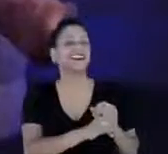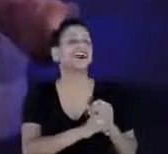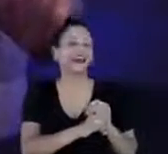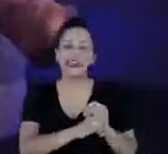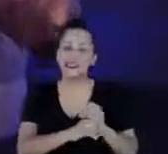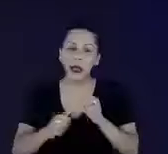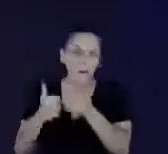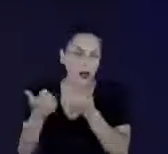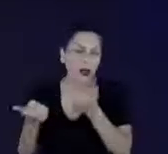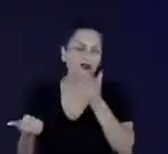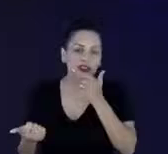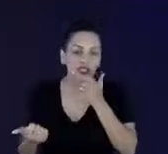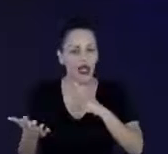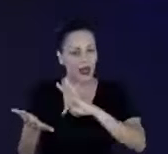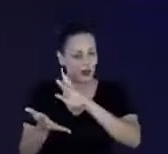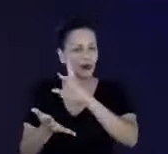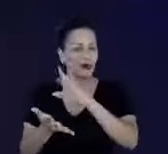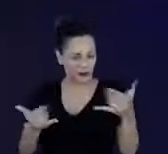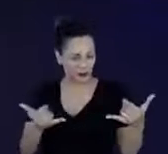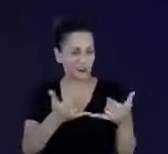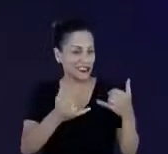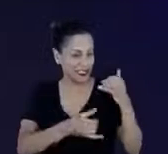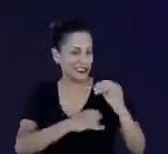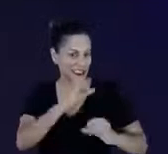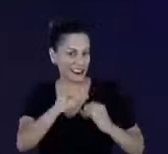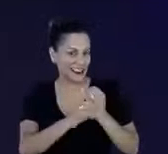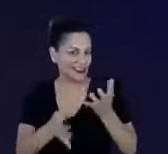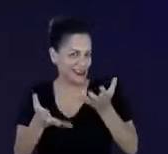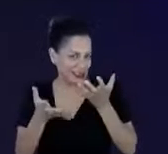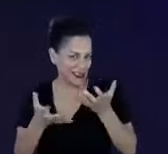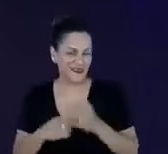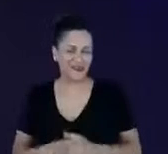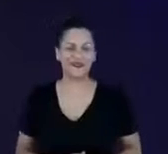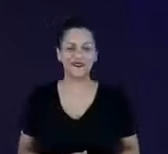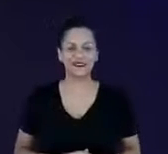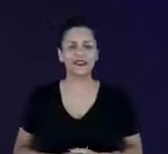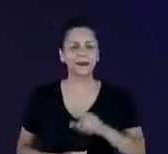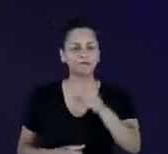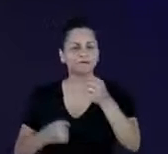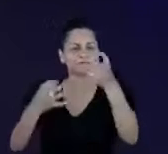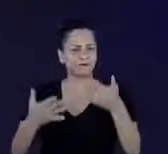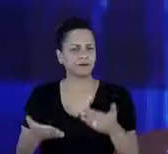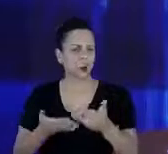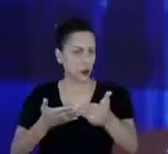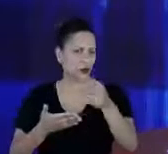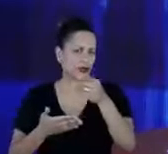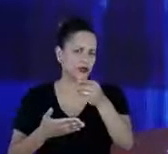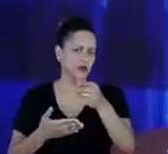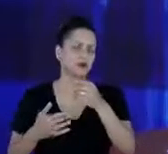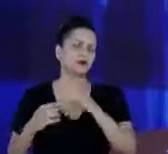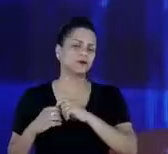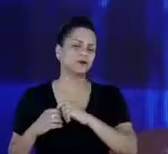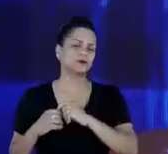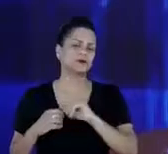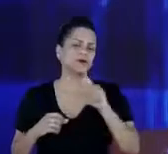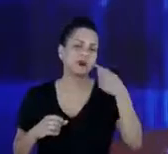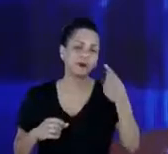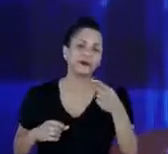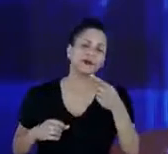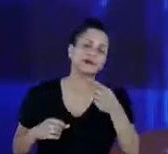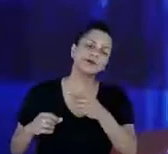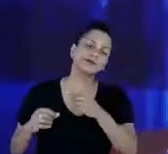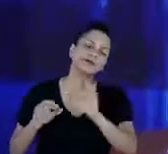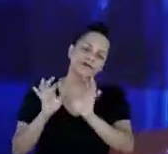fazer o que é excelente o Ronaldo você colocou no início da sua reflexão e depois trouxe durante